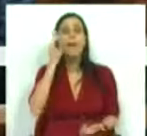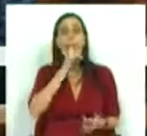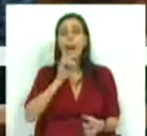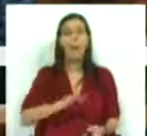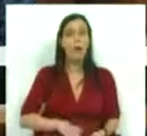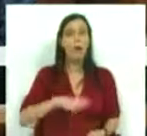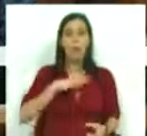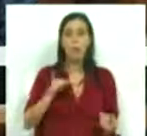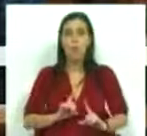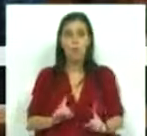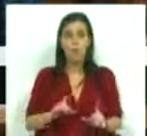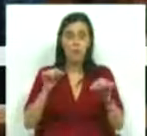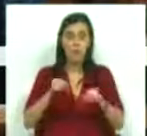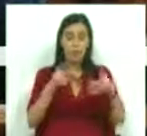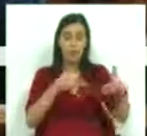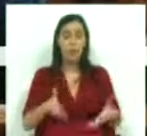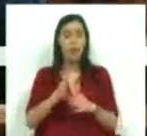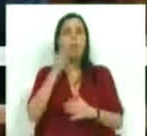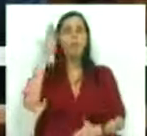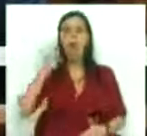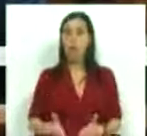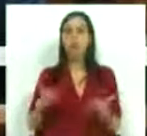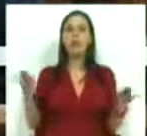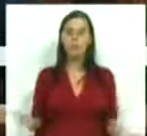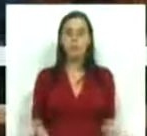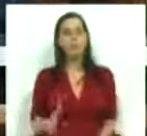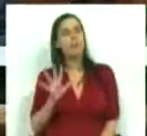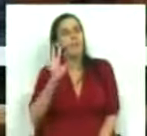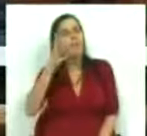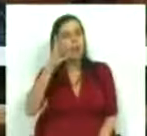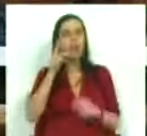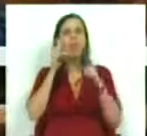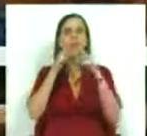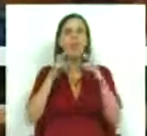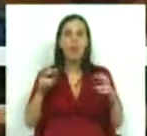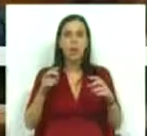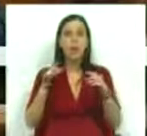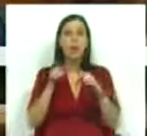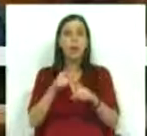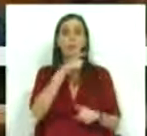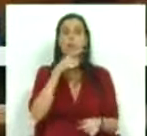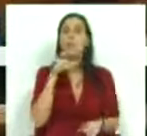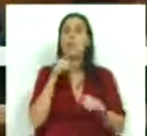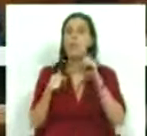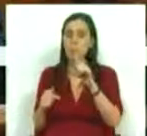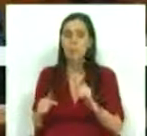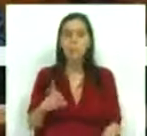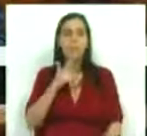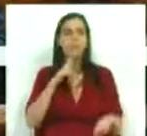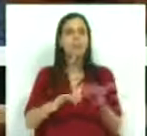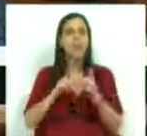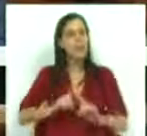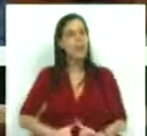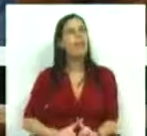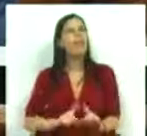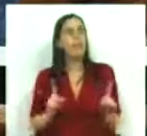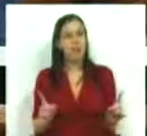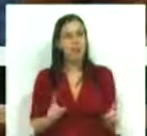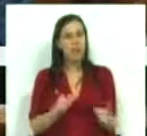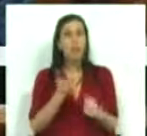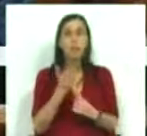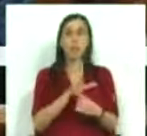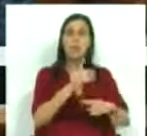não confiam neste percurso de austeridade talvez encontrem na força desse compromisso a verdadeira diferença